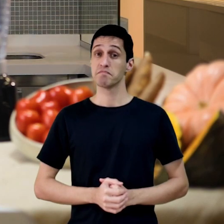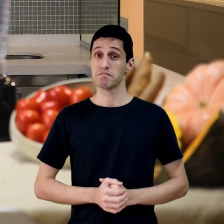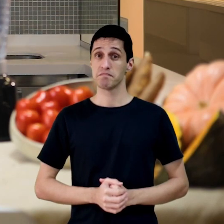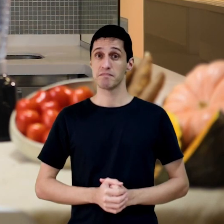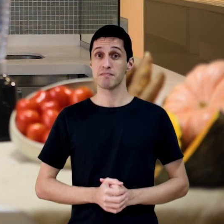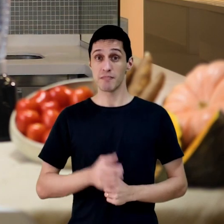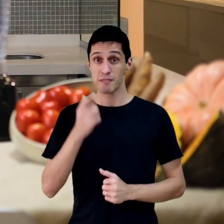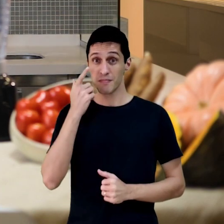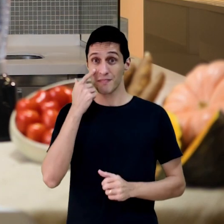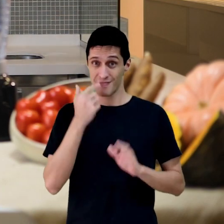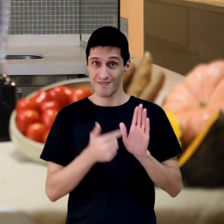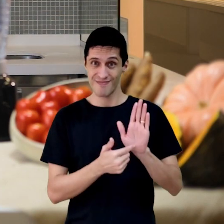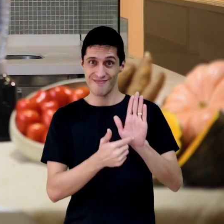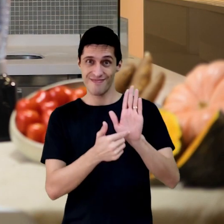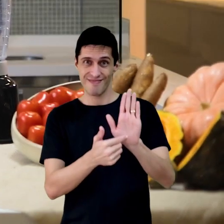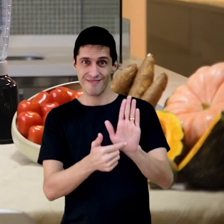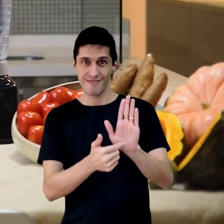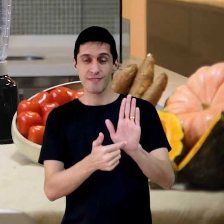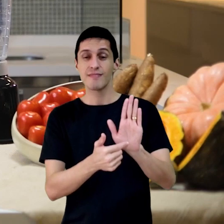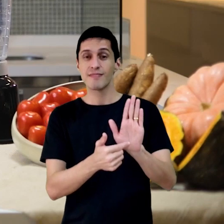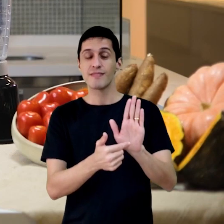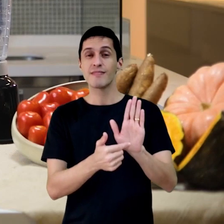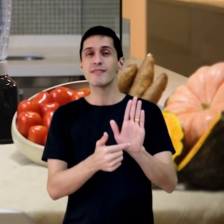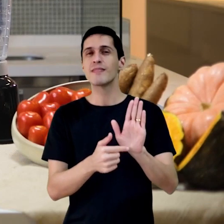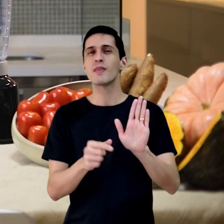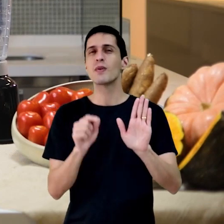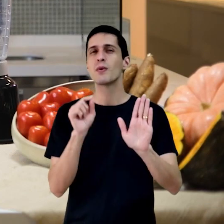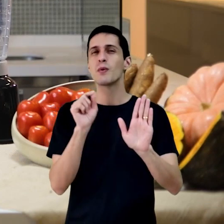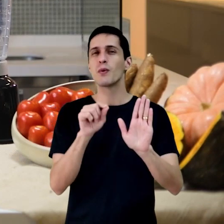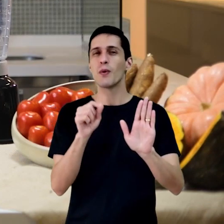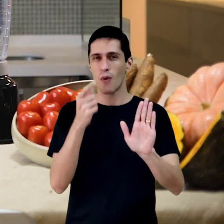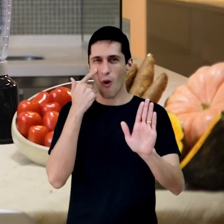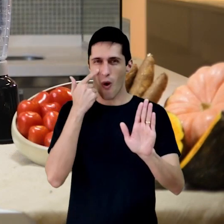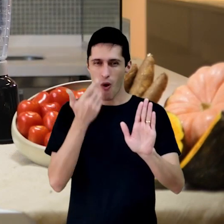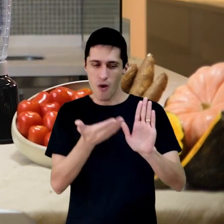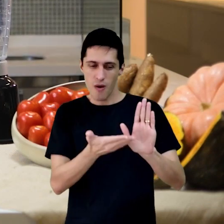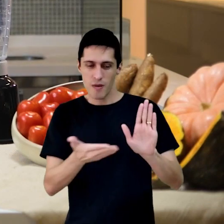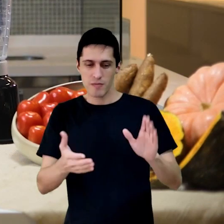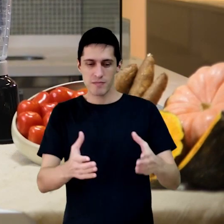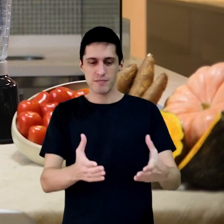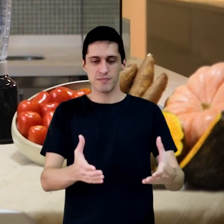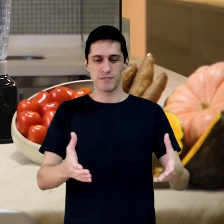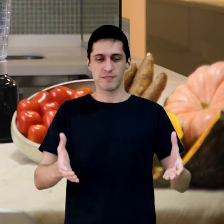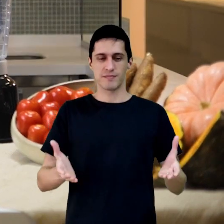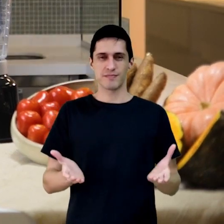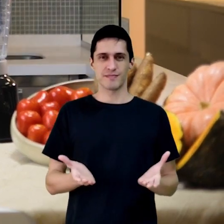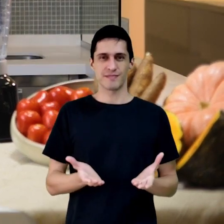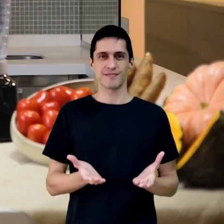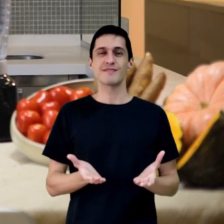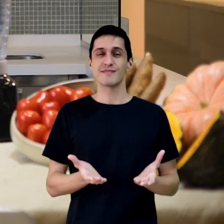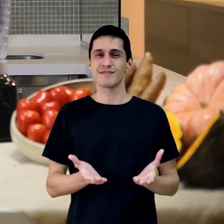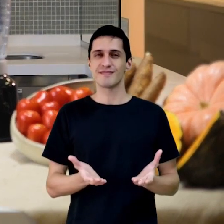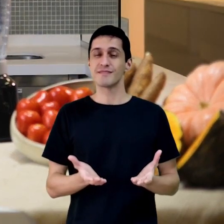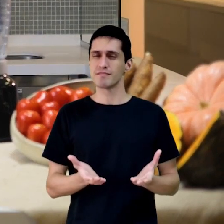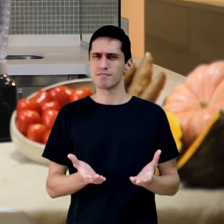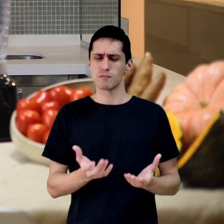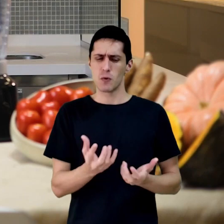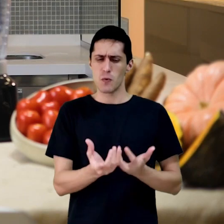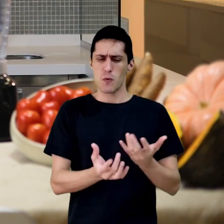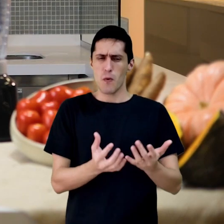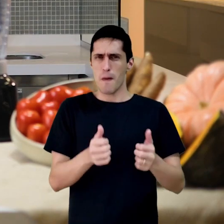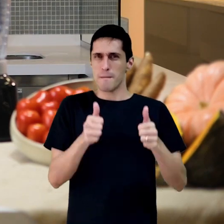aqui para vocês, ó, vai ficar desse jeito aqui, ó, bem assada. Já vou aproveitar